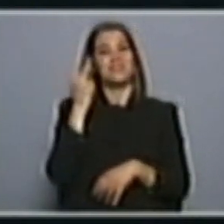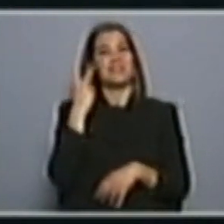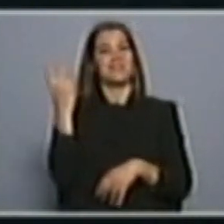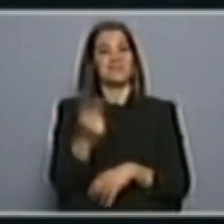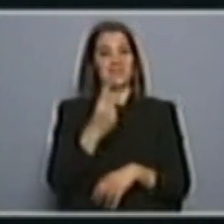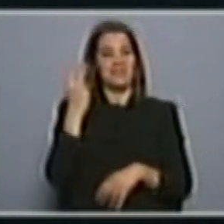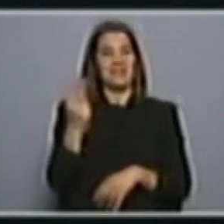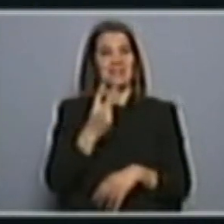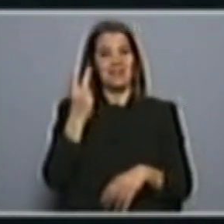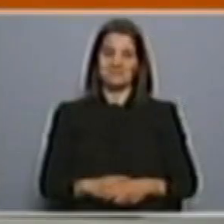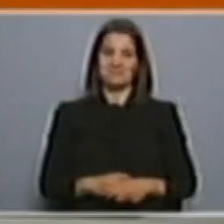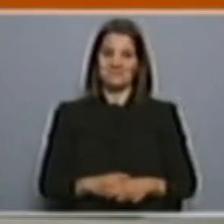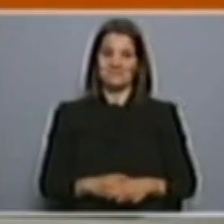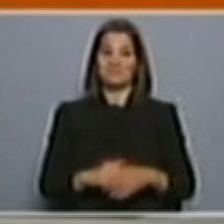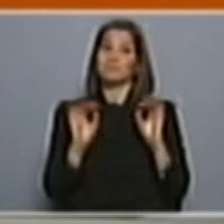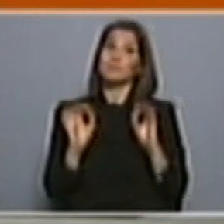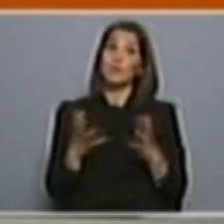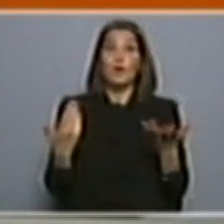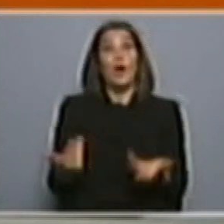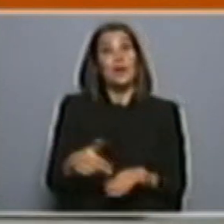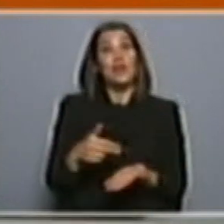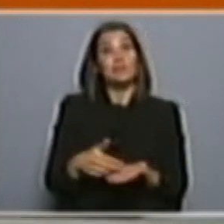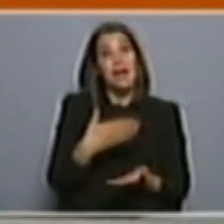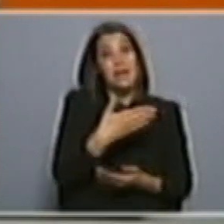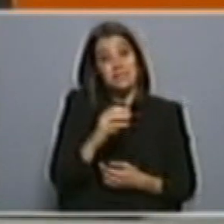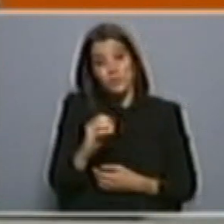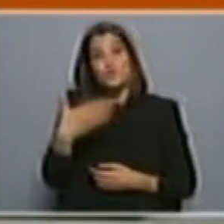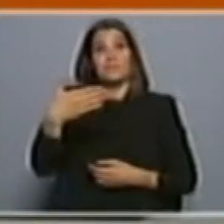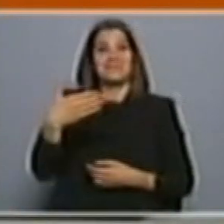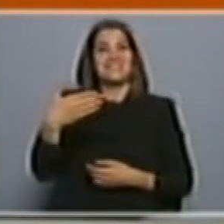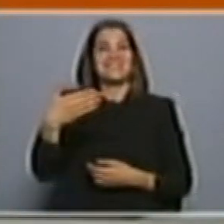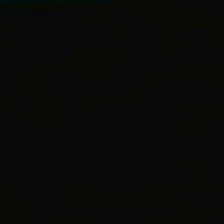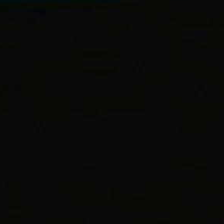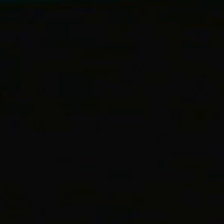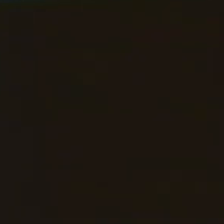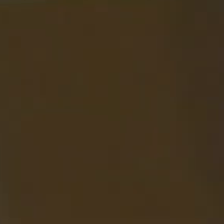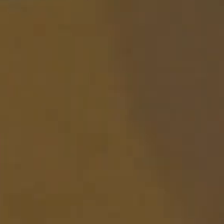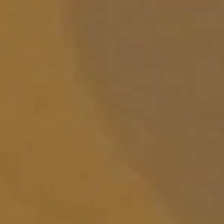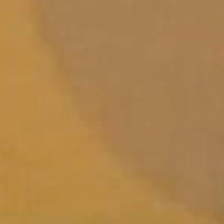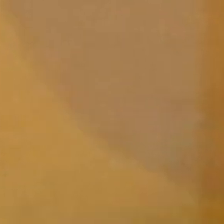Pronto, e agora ficamos à espera dos 101, que é uma capicua ainda por cima.